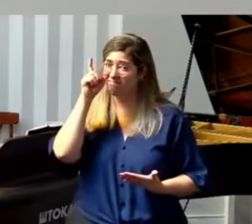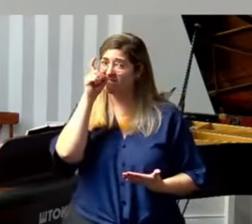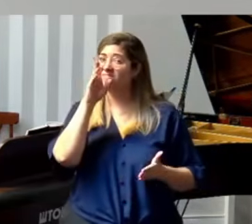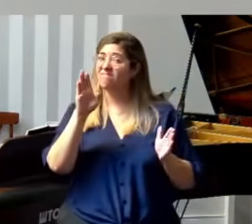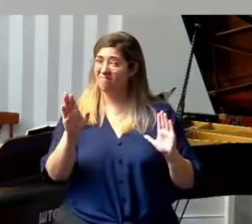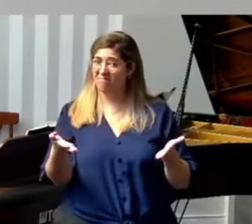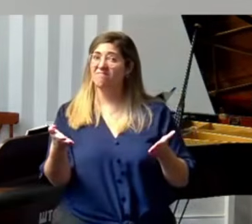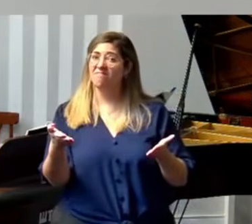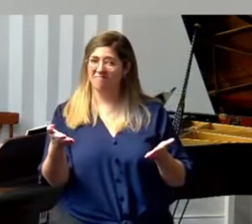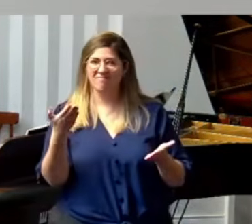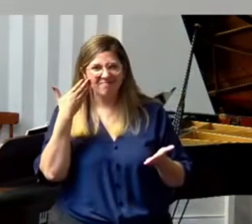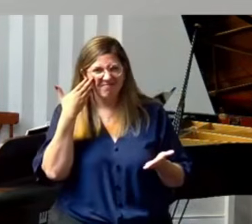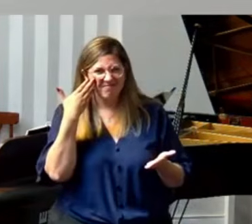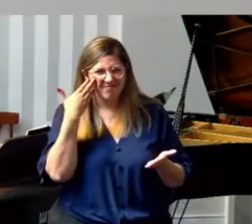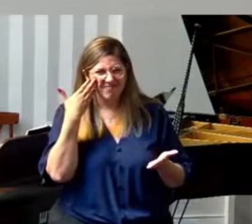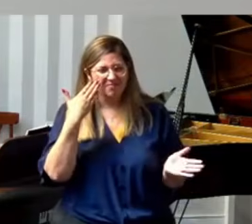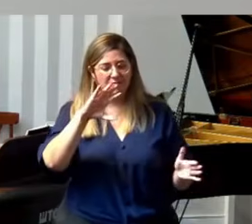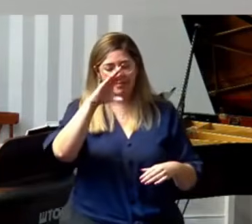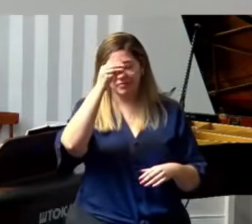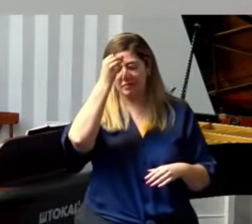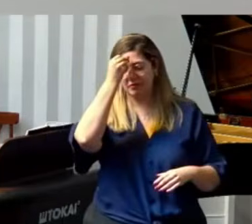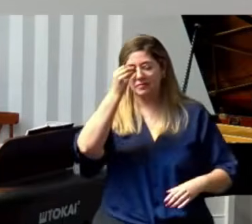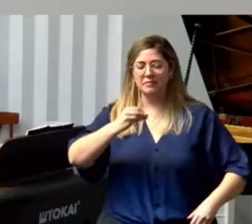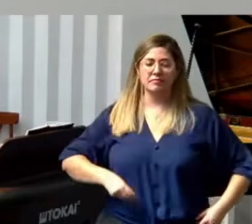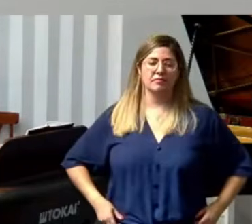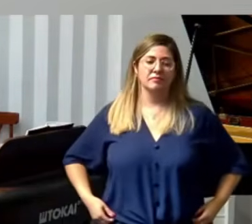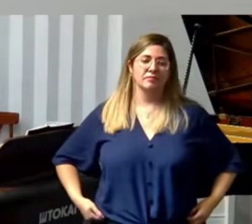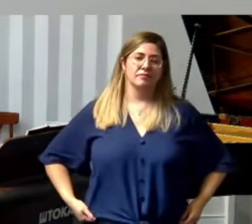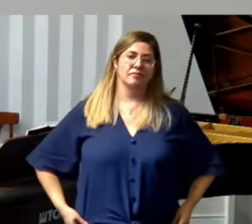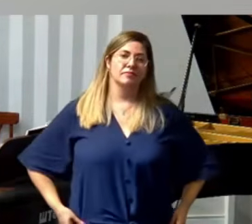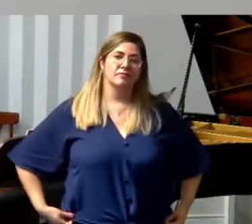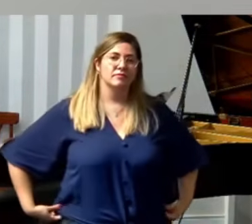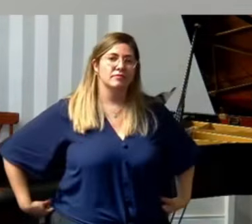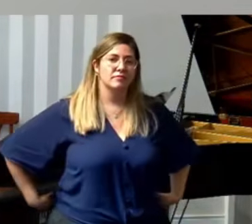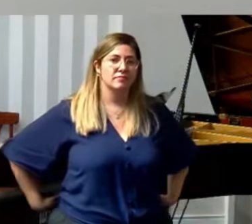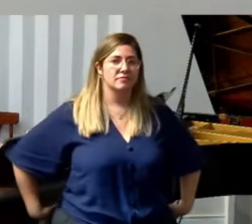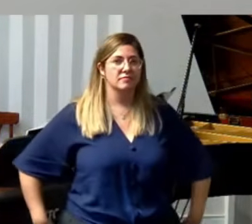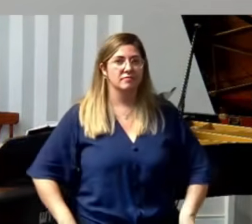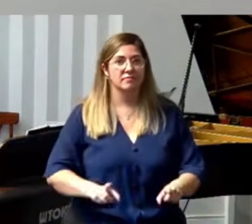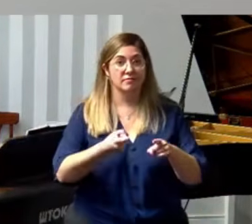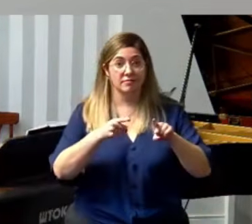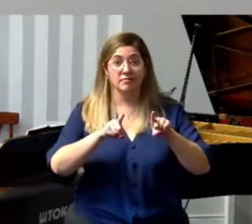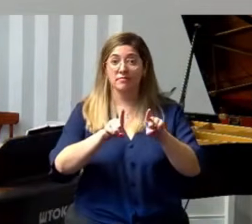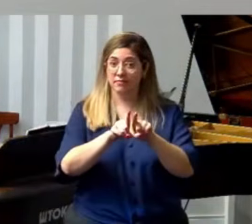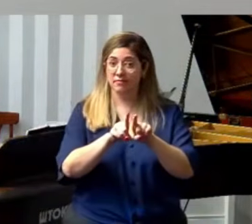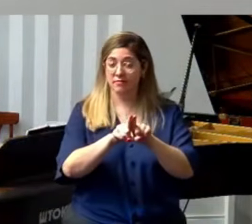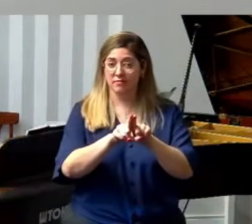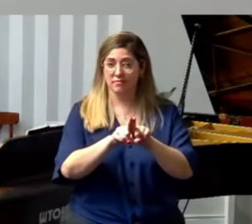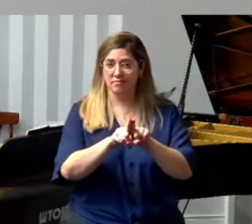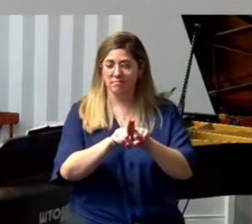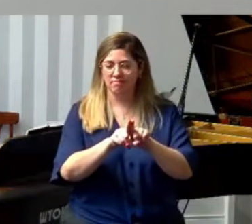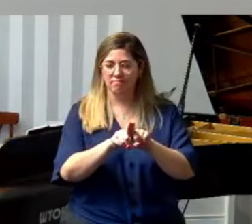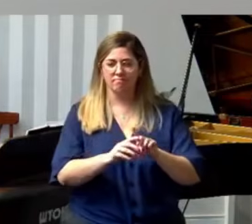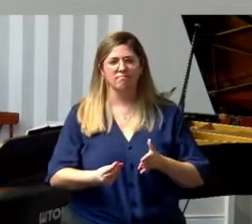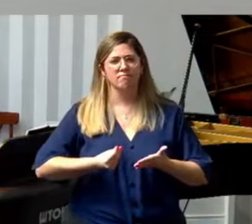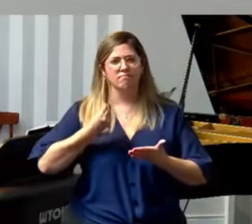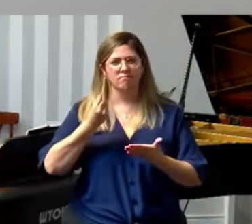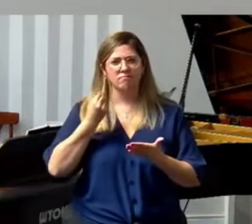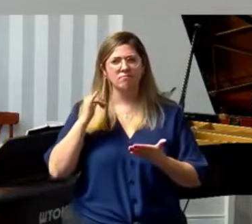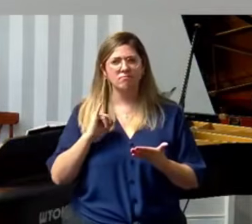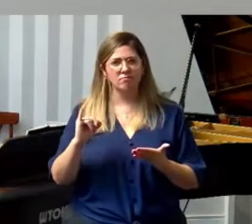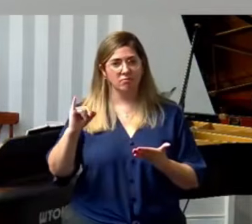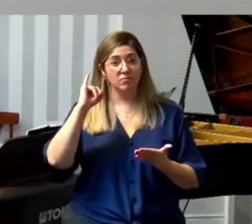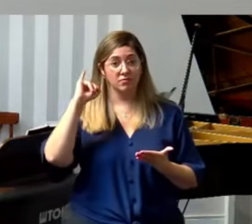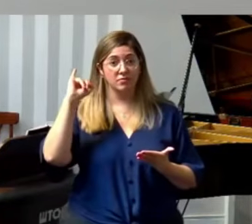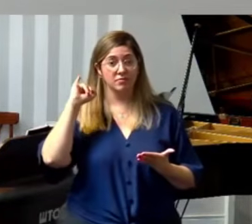falei nesta manhã. Meus irmãos, a grande prioridade da nossa vida,